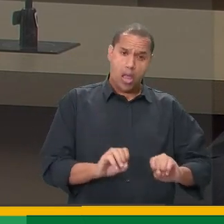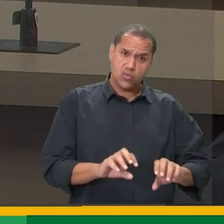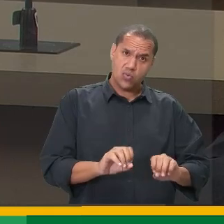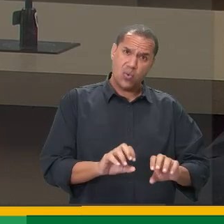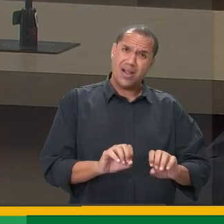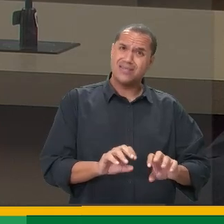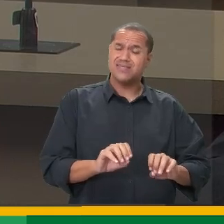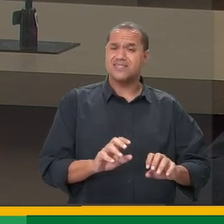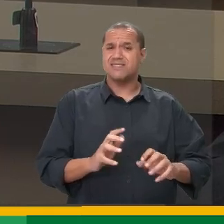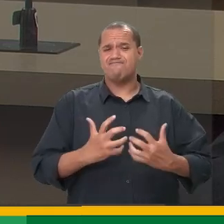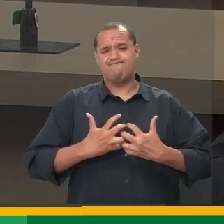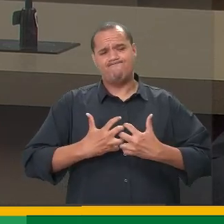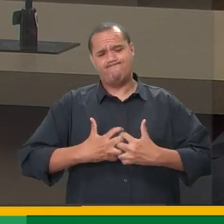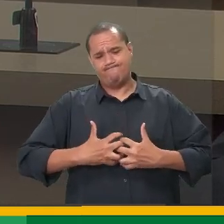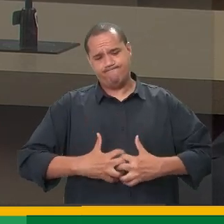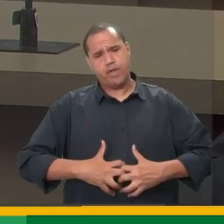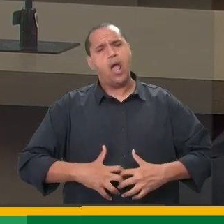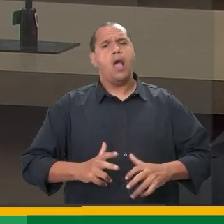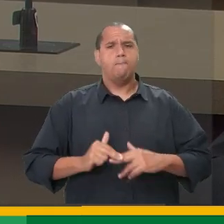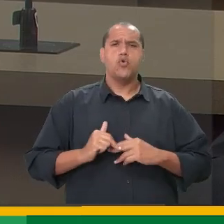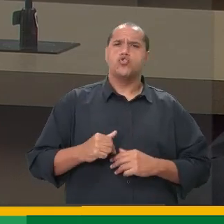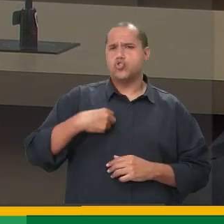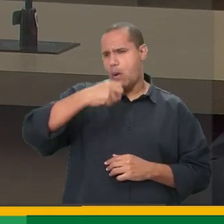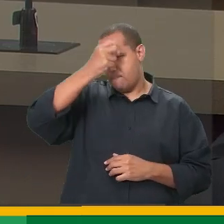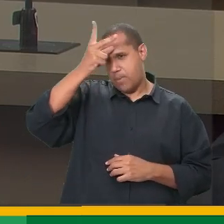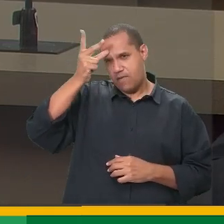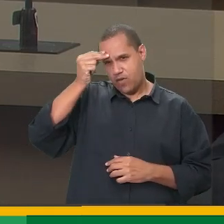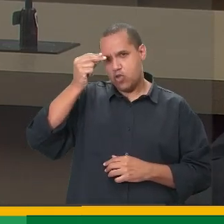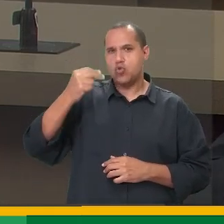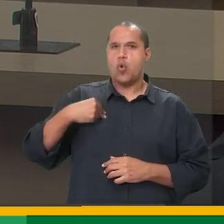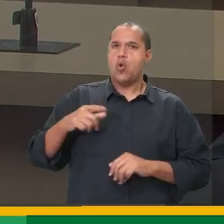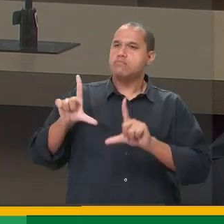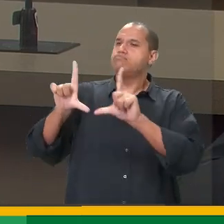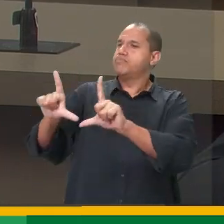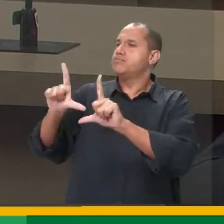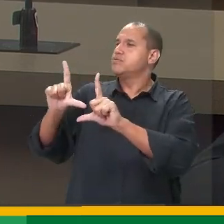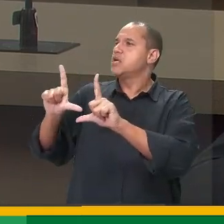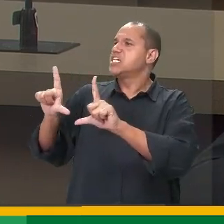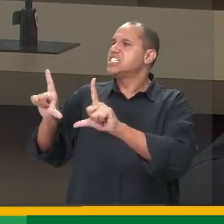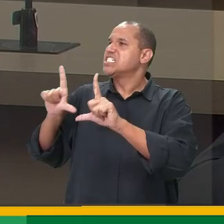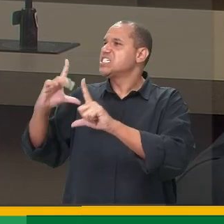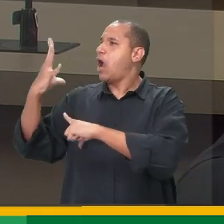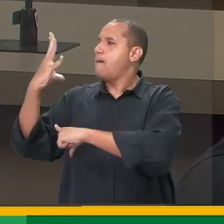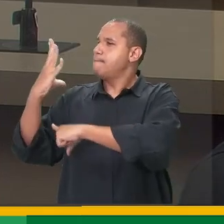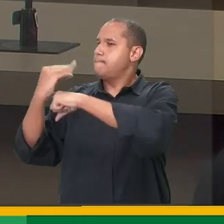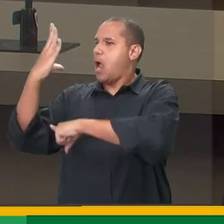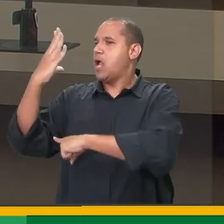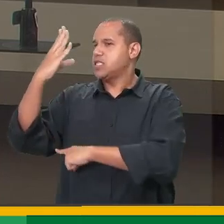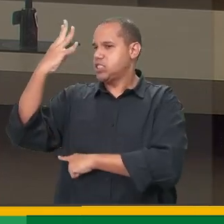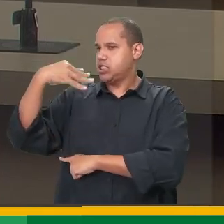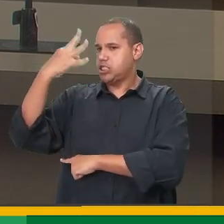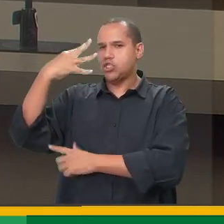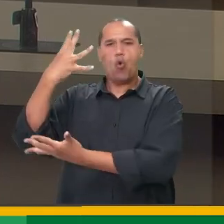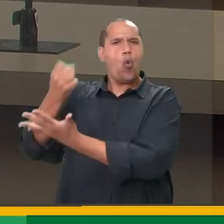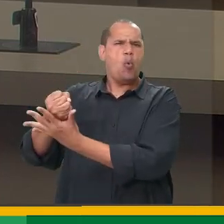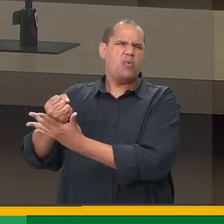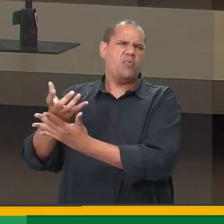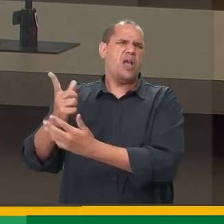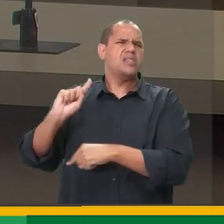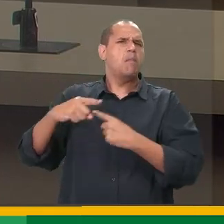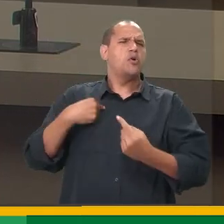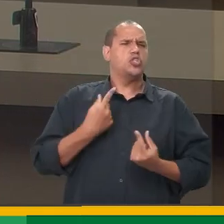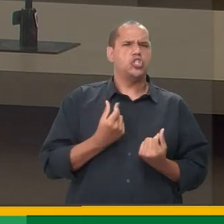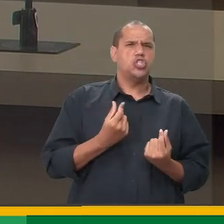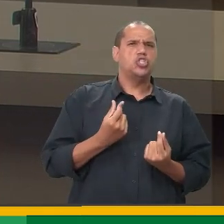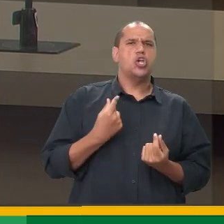prefeitura gastando milhões com reconhecimento facial de situação que depois teve que devolver então assim é é muito difícil eu